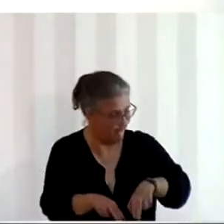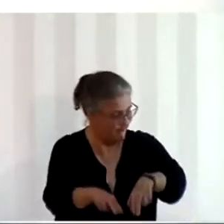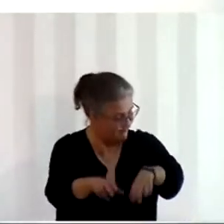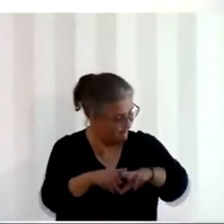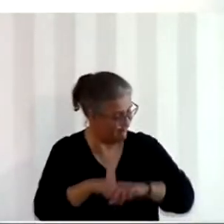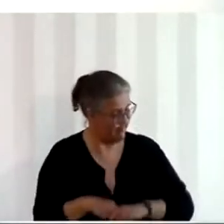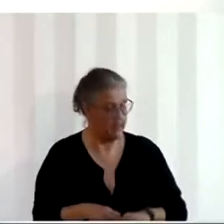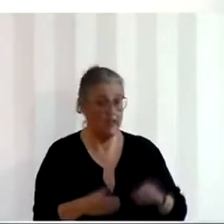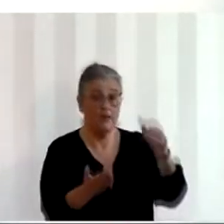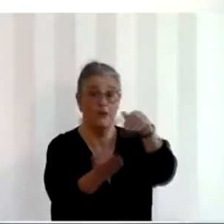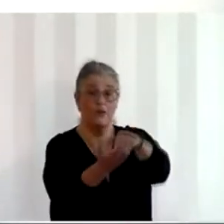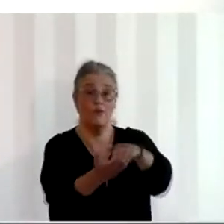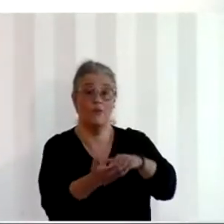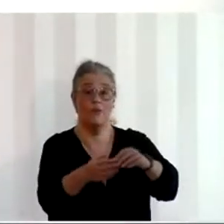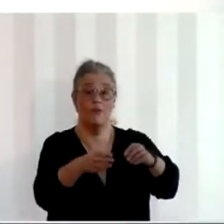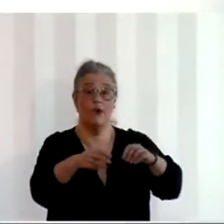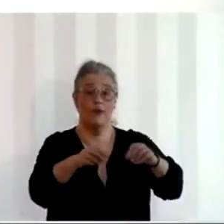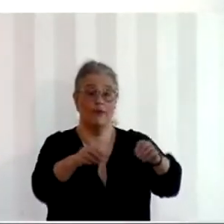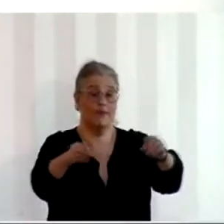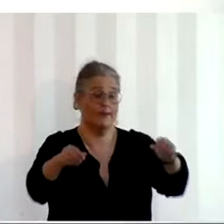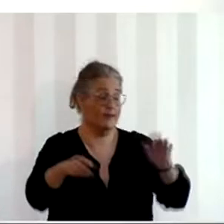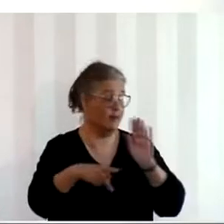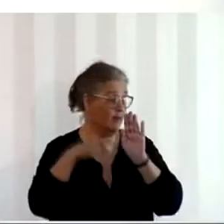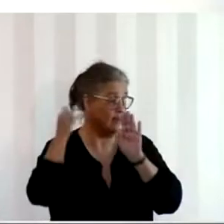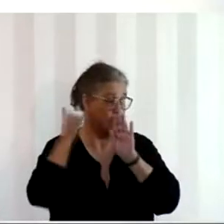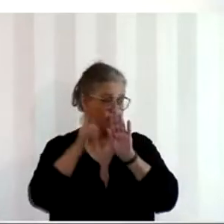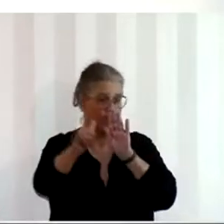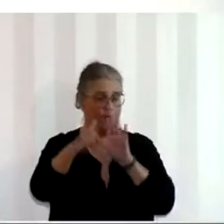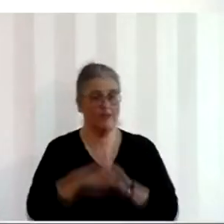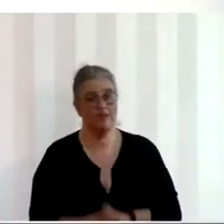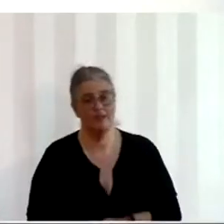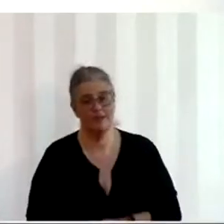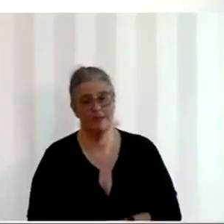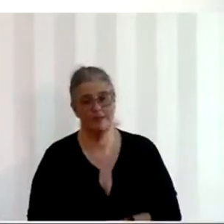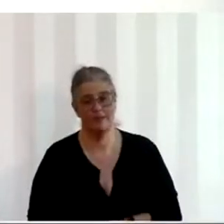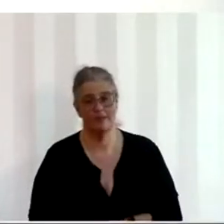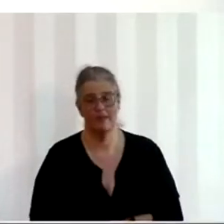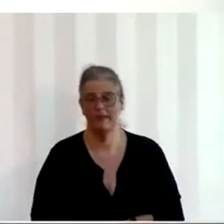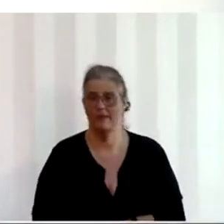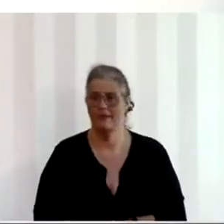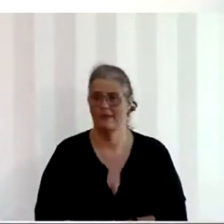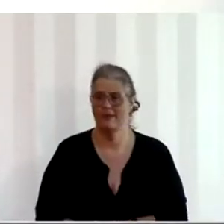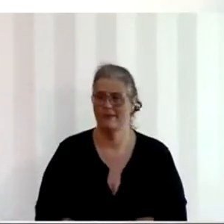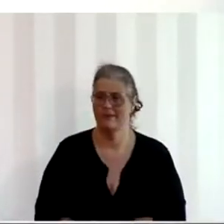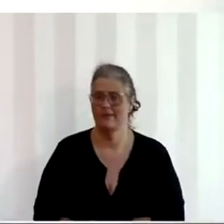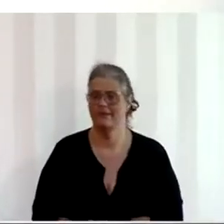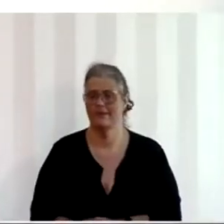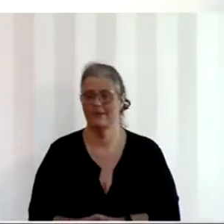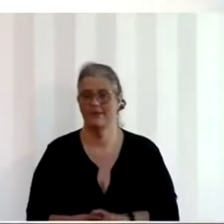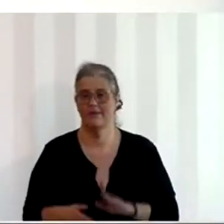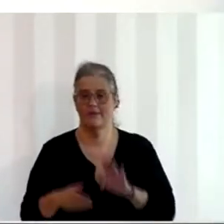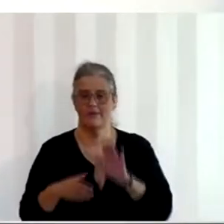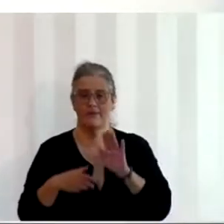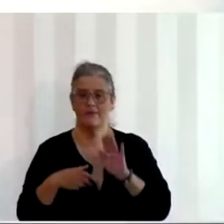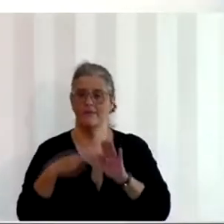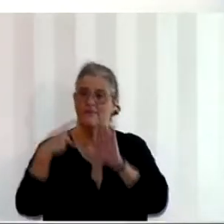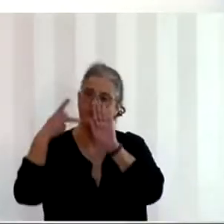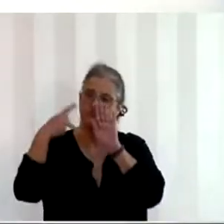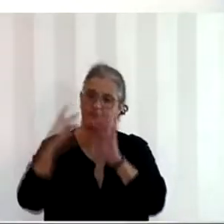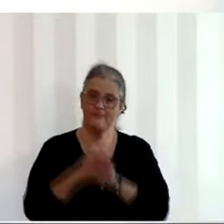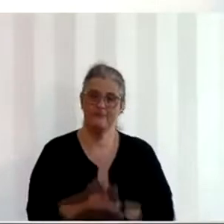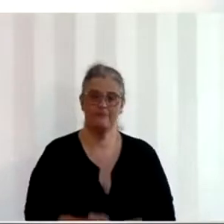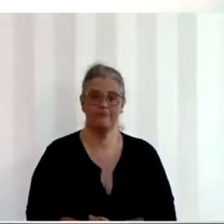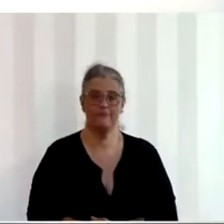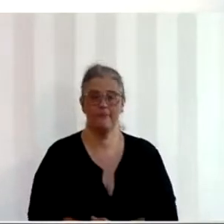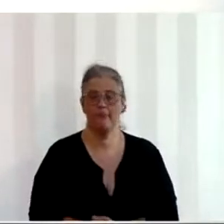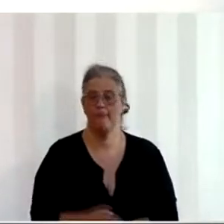a Canaã, a terra prometida. O que torna singular essa história, irmãos, um povo que era de dura cerviz, um povo